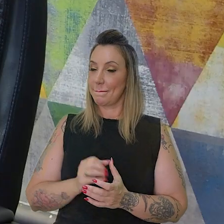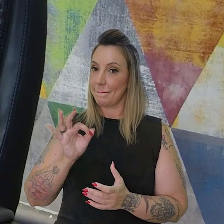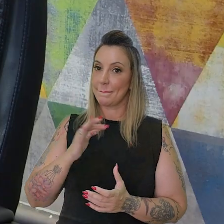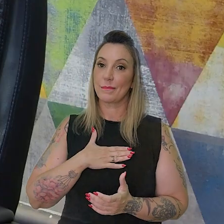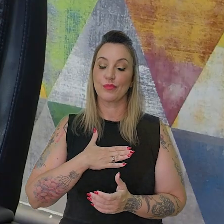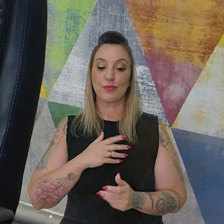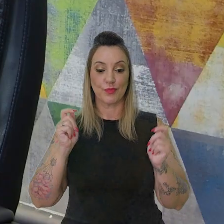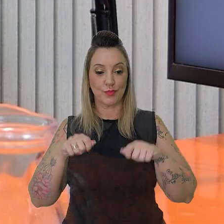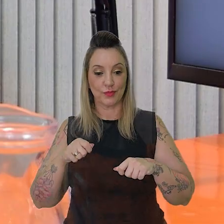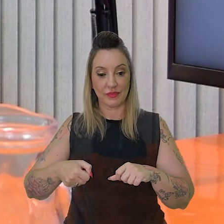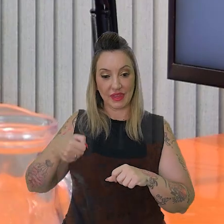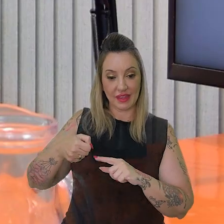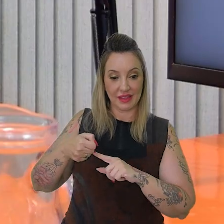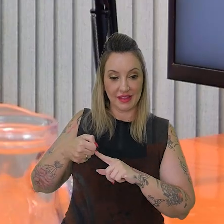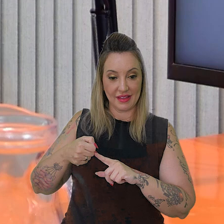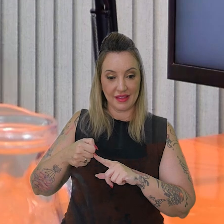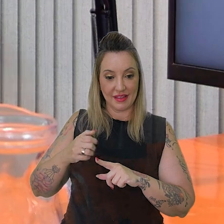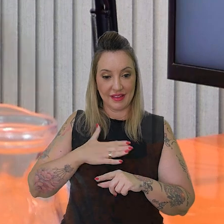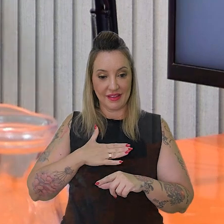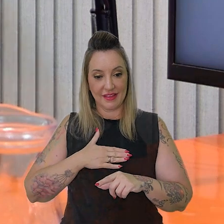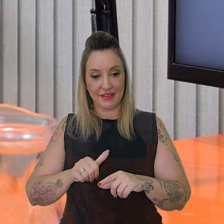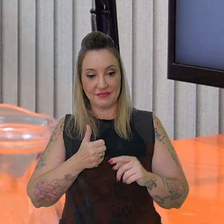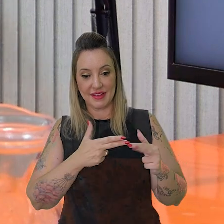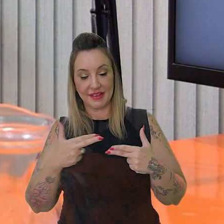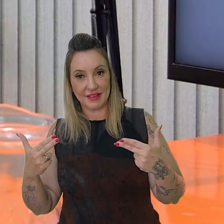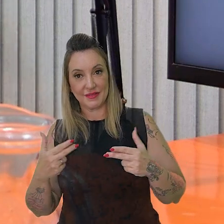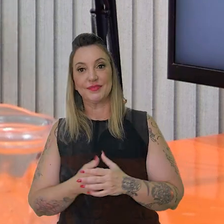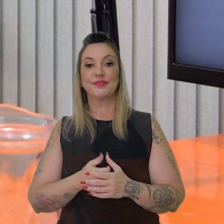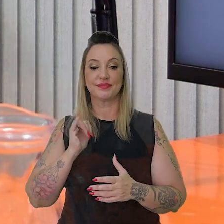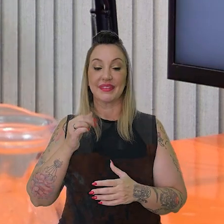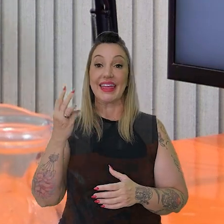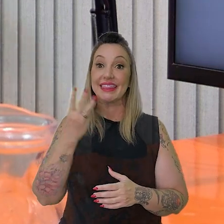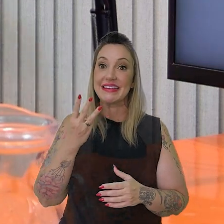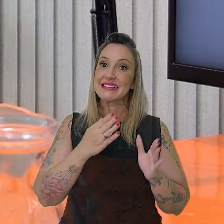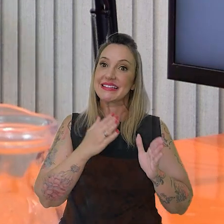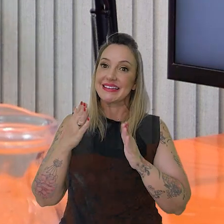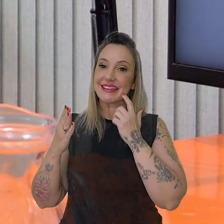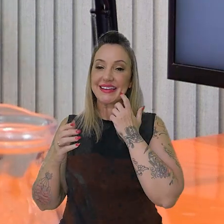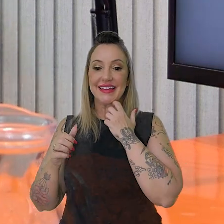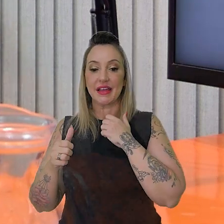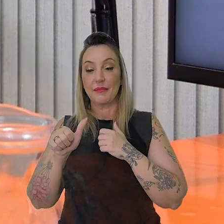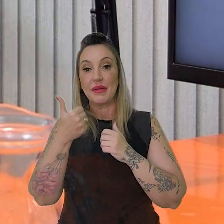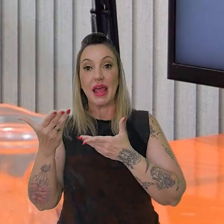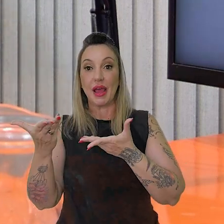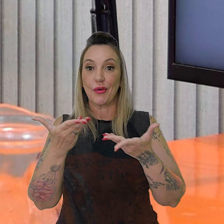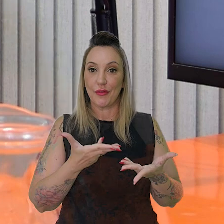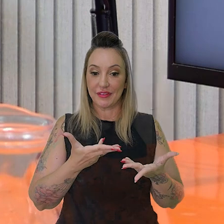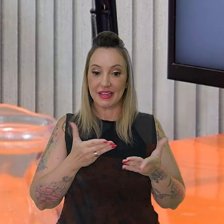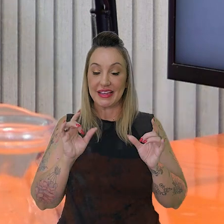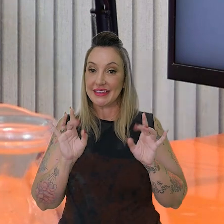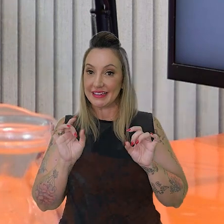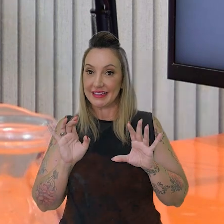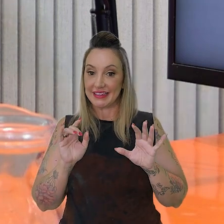Sim né e o que cabe na bolsa o Nosa essa primeira edição que já já estamos em terceira Edição mas a primeira convidada que